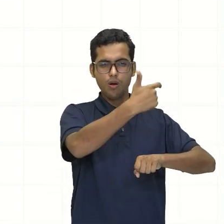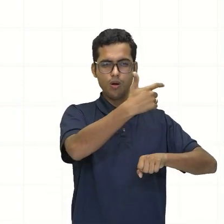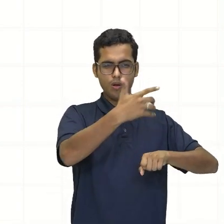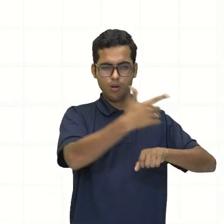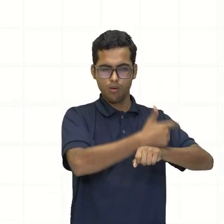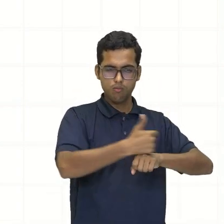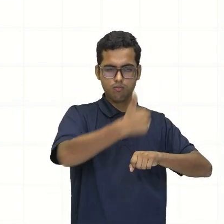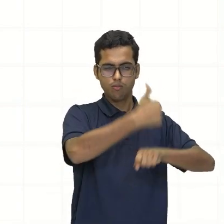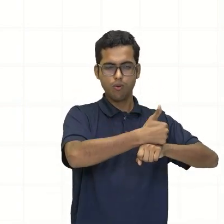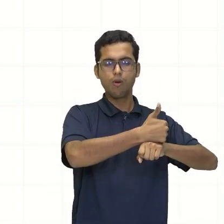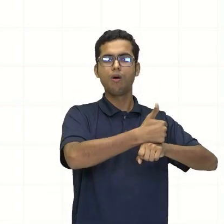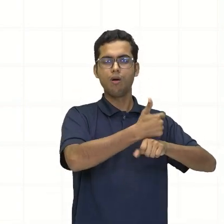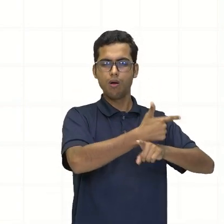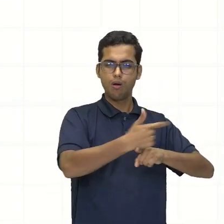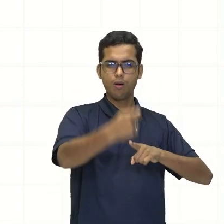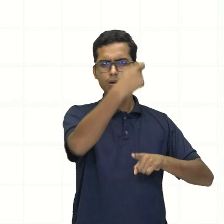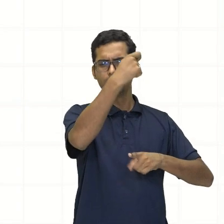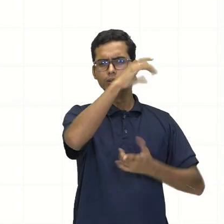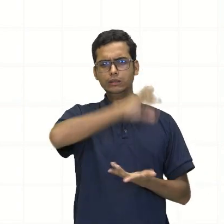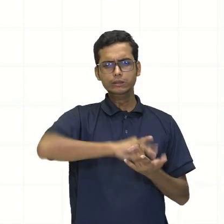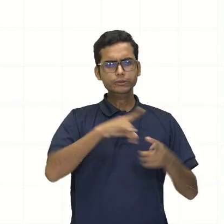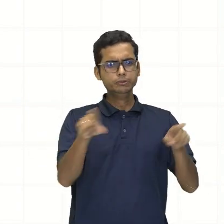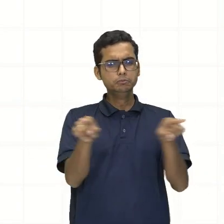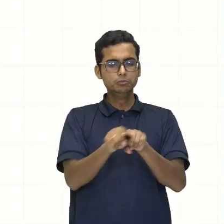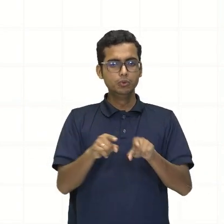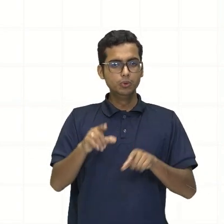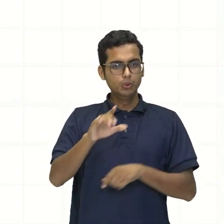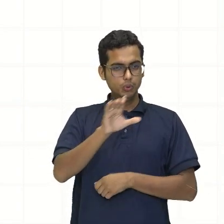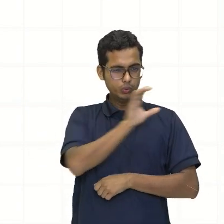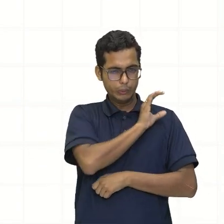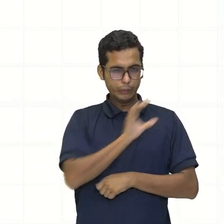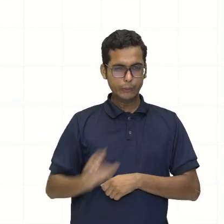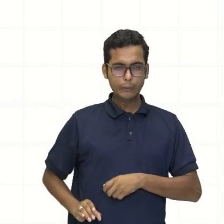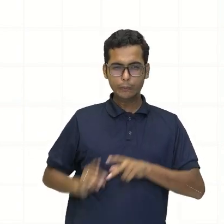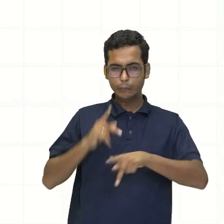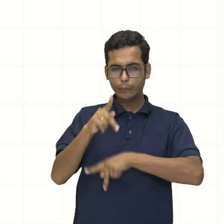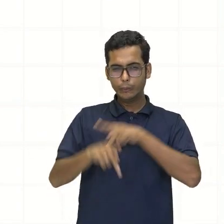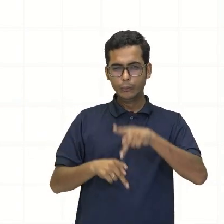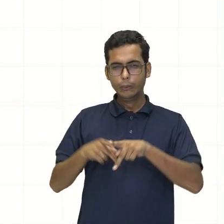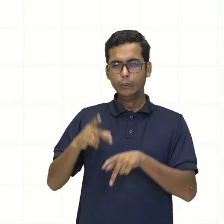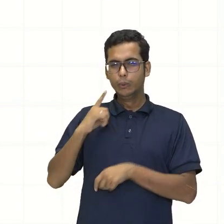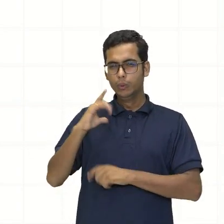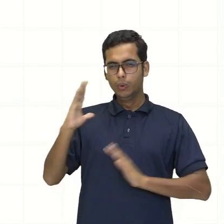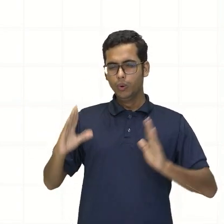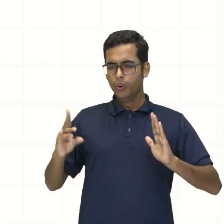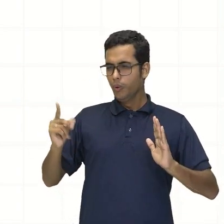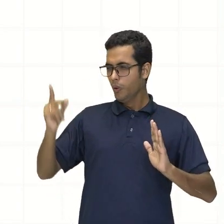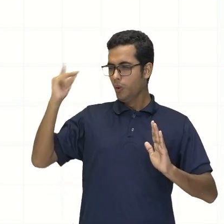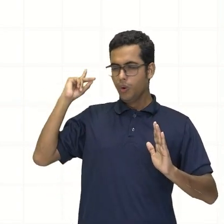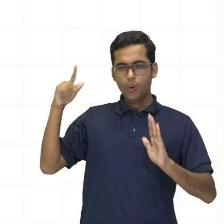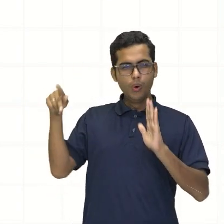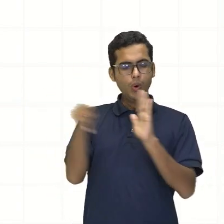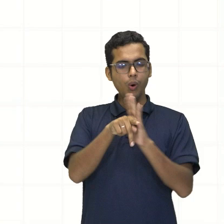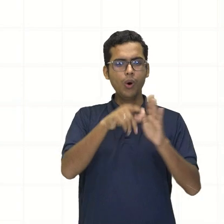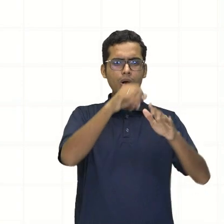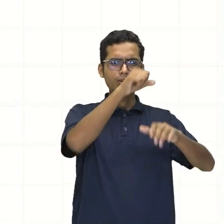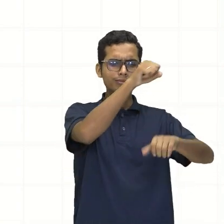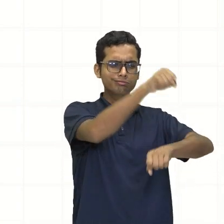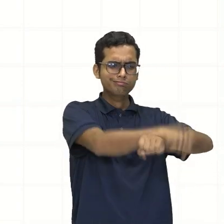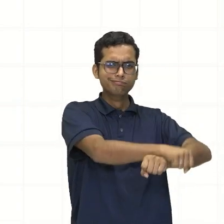colonialismo, para os cristãos da época, a questão da escravidão, ela era